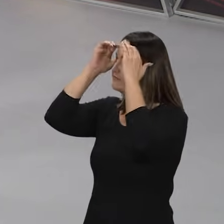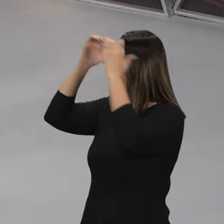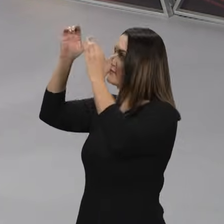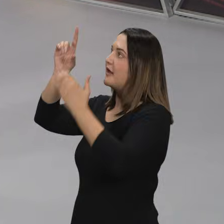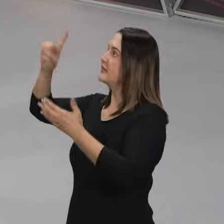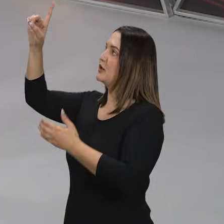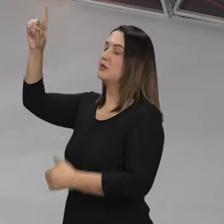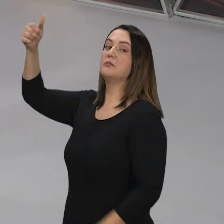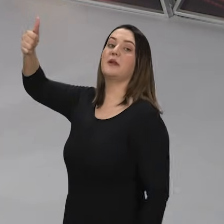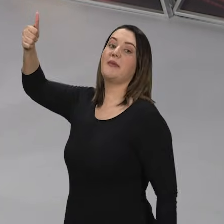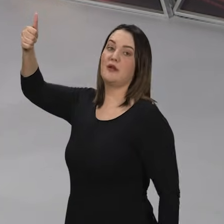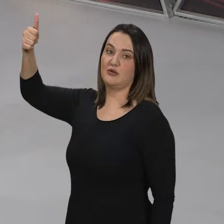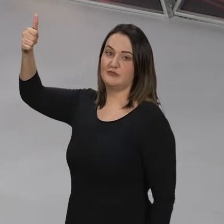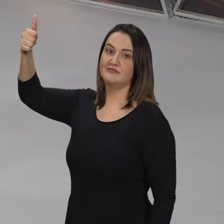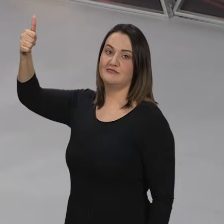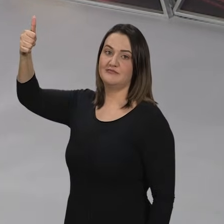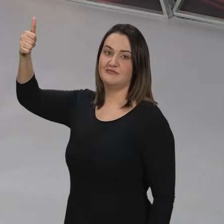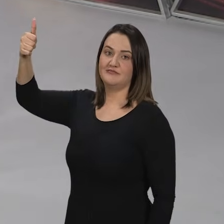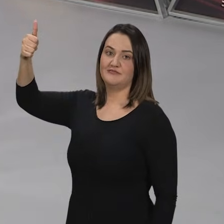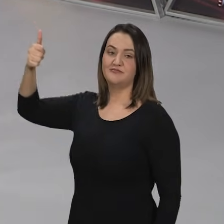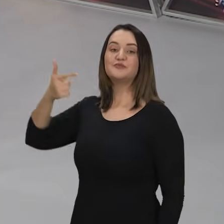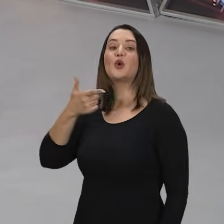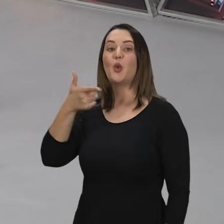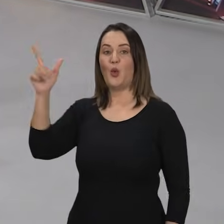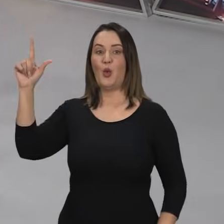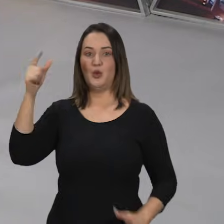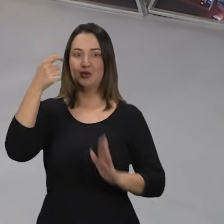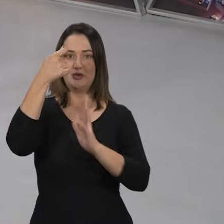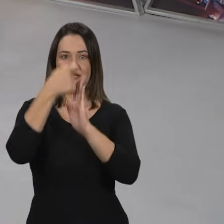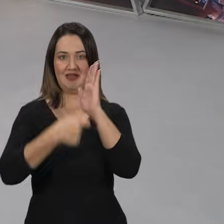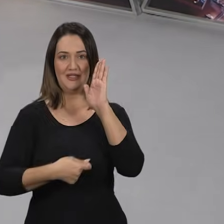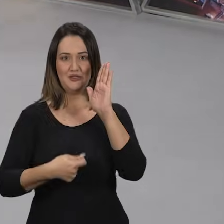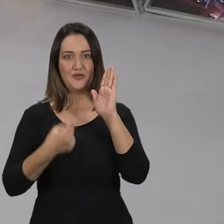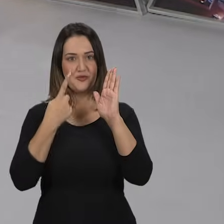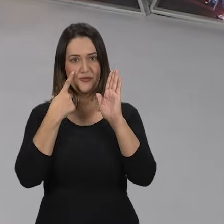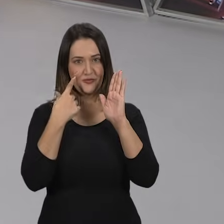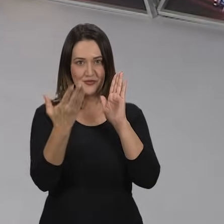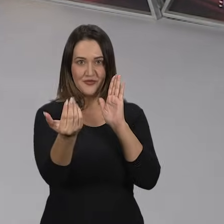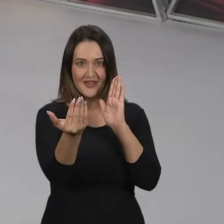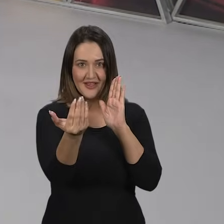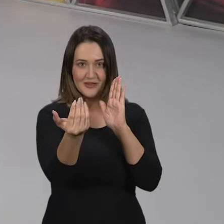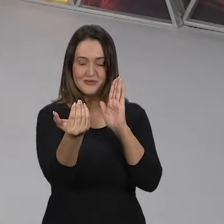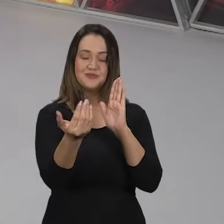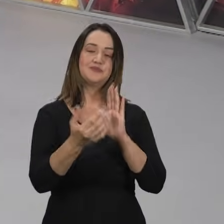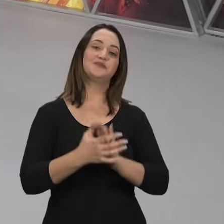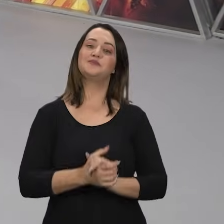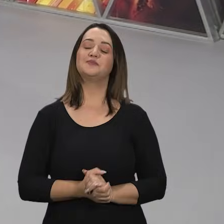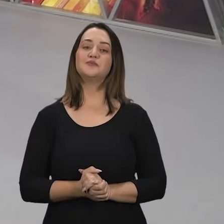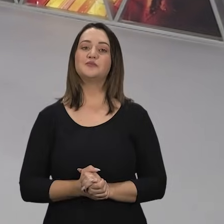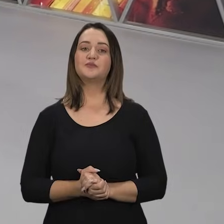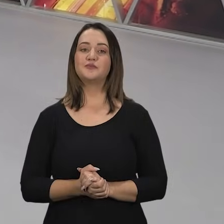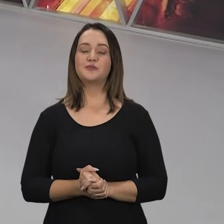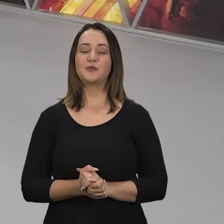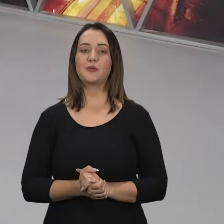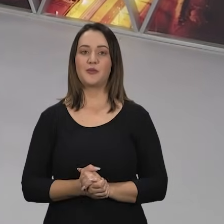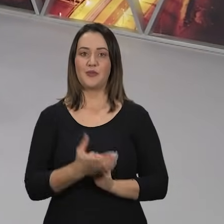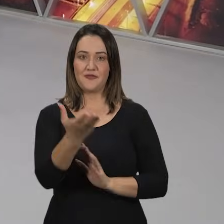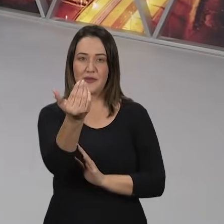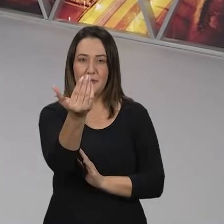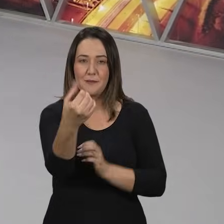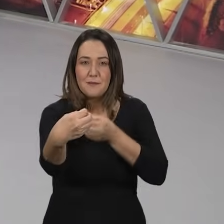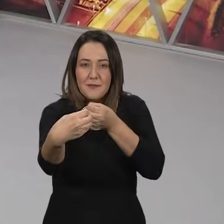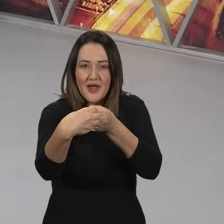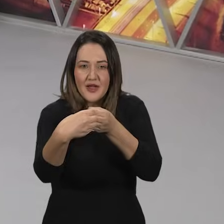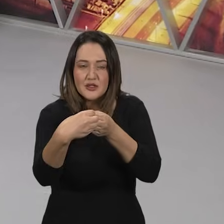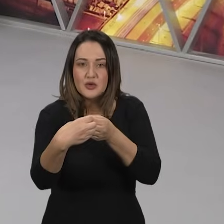aos homens. Amém? Vem cá, deixa eu te mostrar mais um verso, vem cá. Vou te mostrar mais um versículo bíblico. Pode vir, chega mais perto.